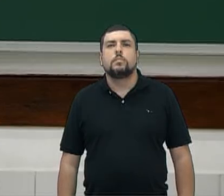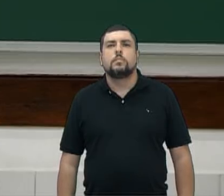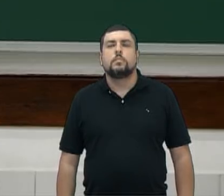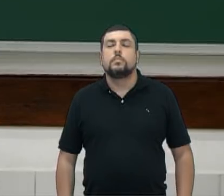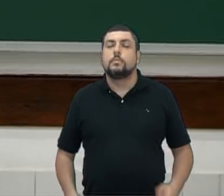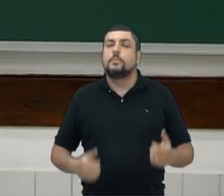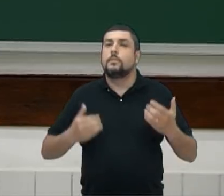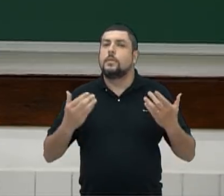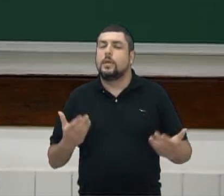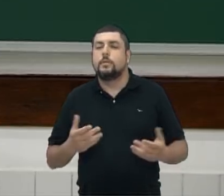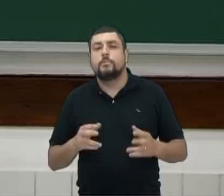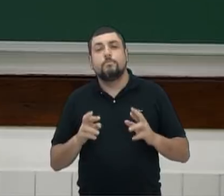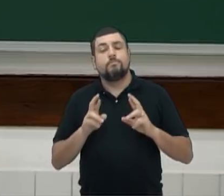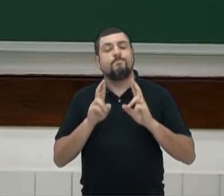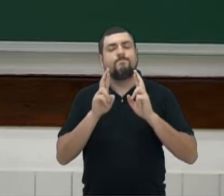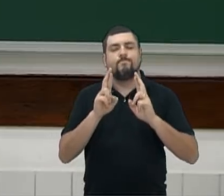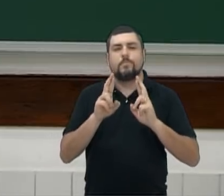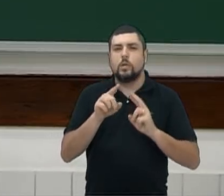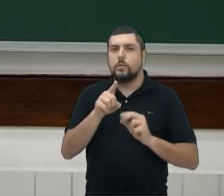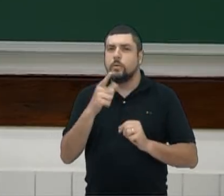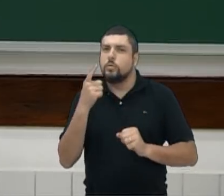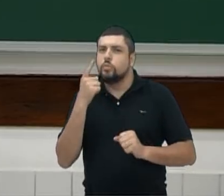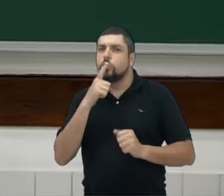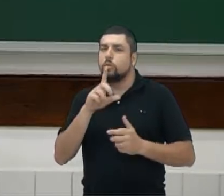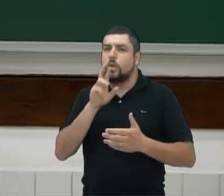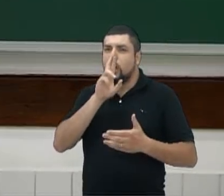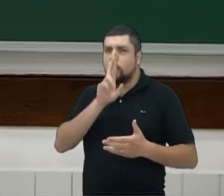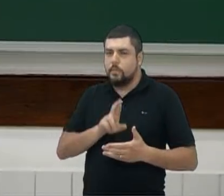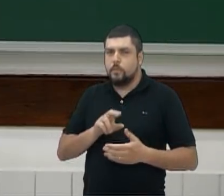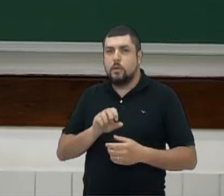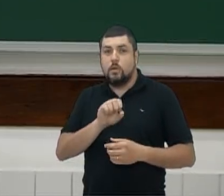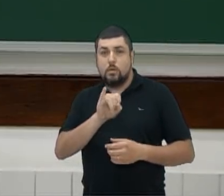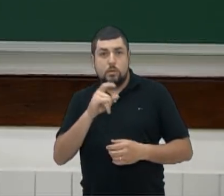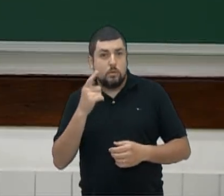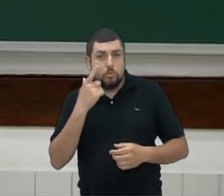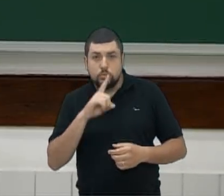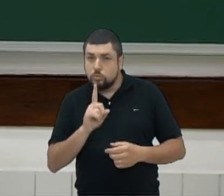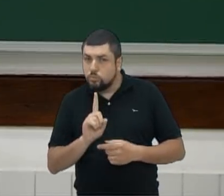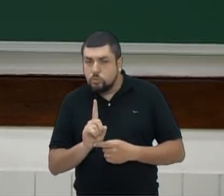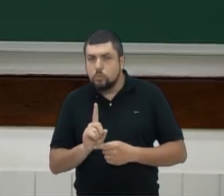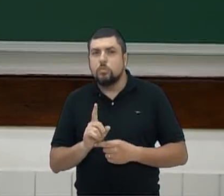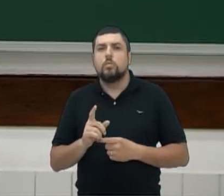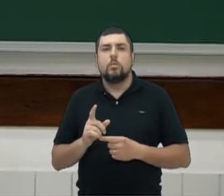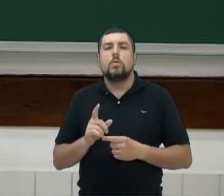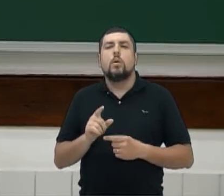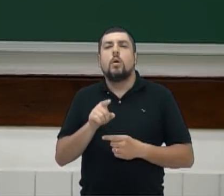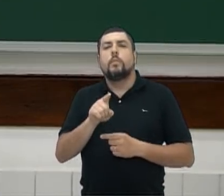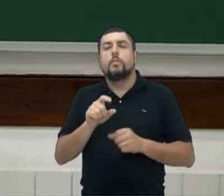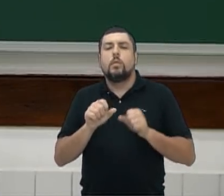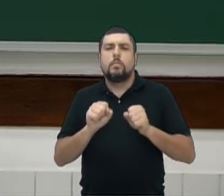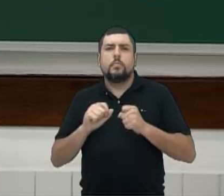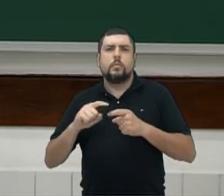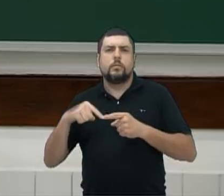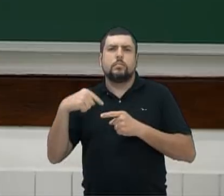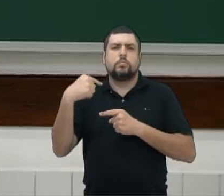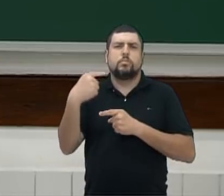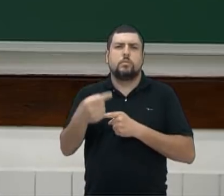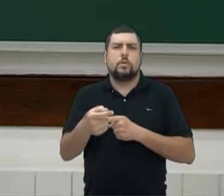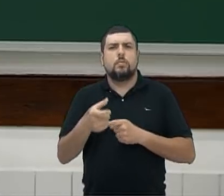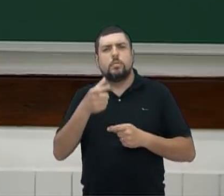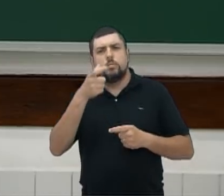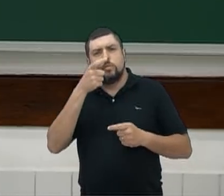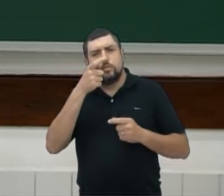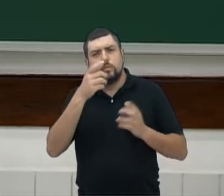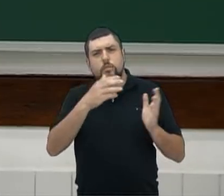Muito bem, estudante. Espero que você tenha conseguido responder. Caso você não tenha conseguido responder, você poderá posteriormente rever esta aula